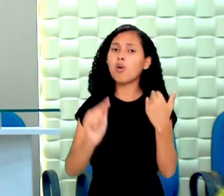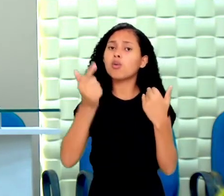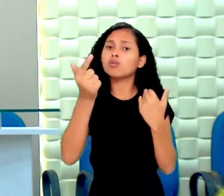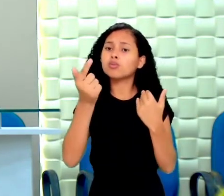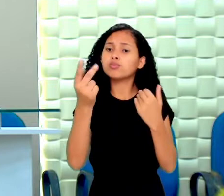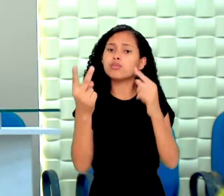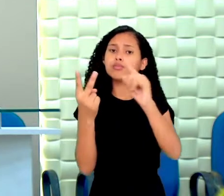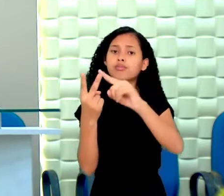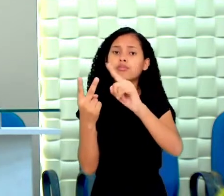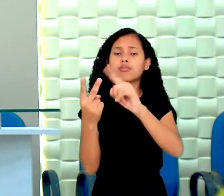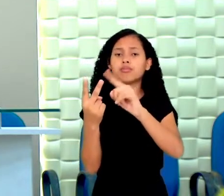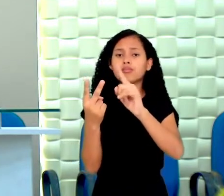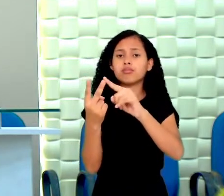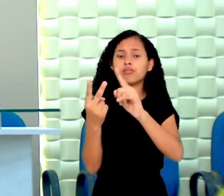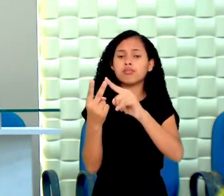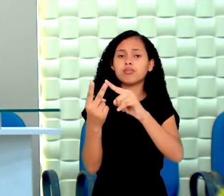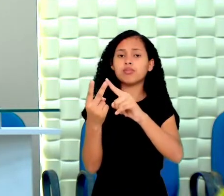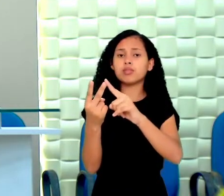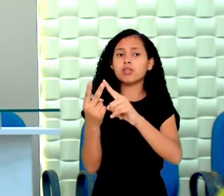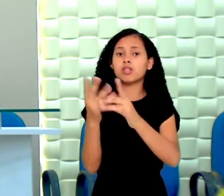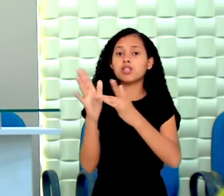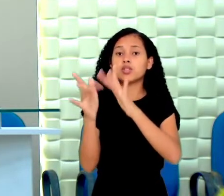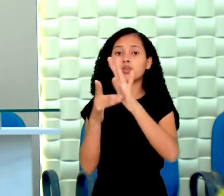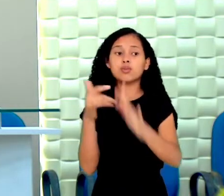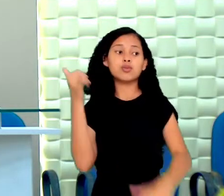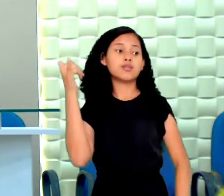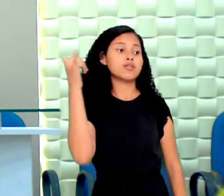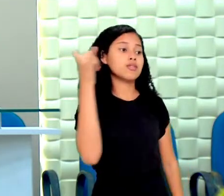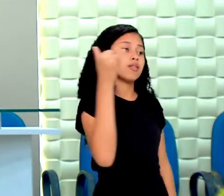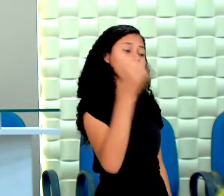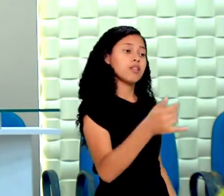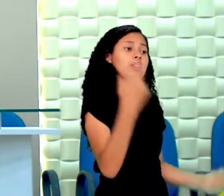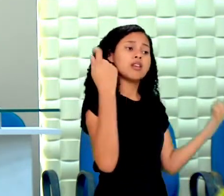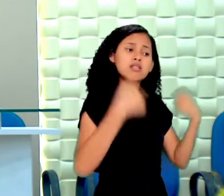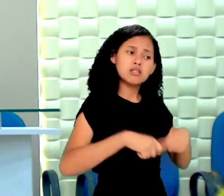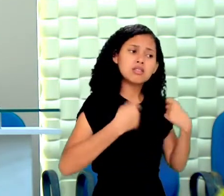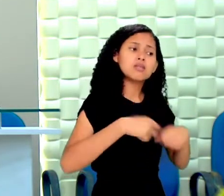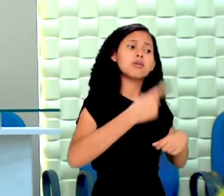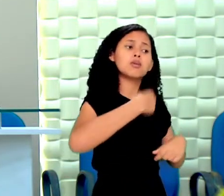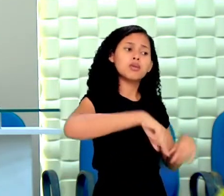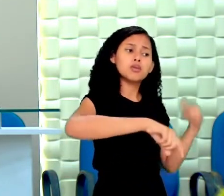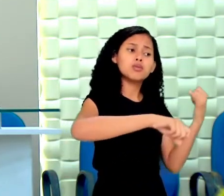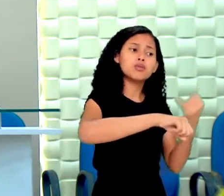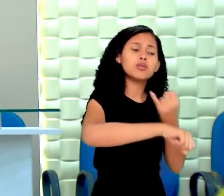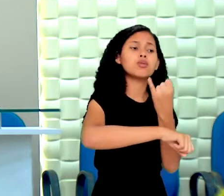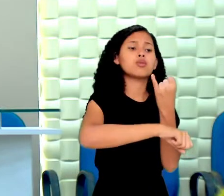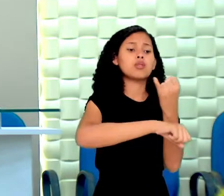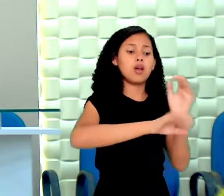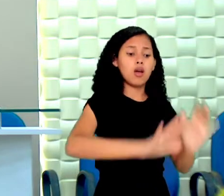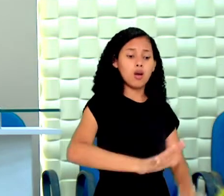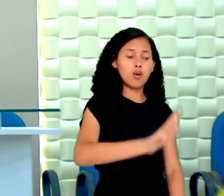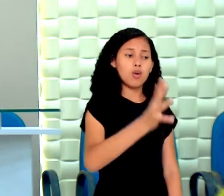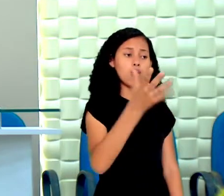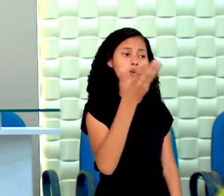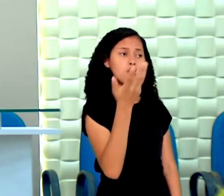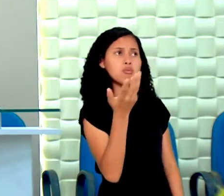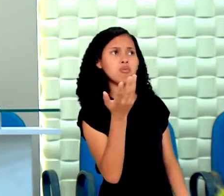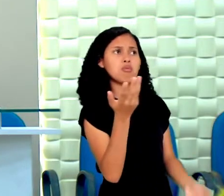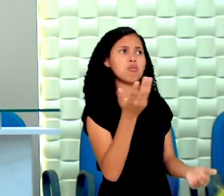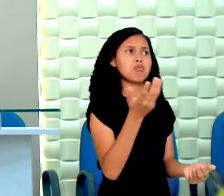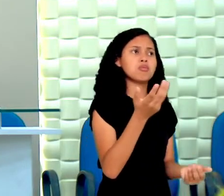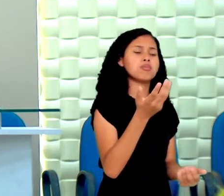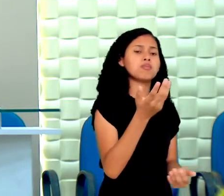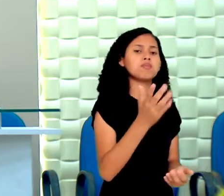pela qual ele diz: é necessário irmos a Jerusalém e ali aconteça isso.